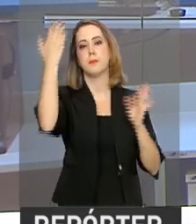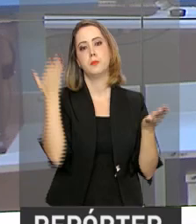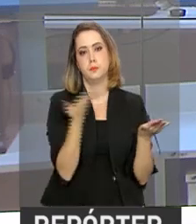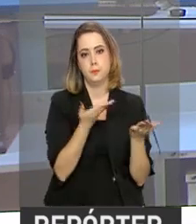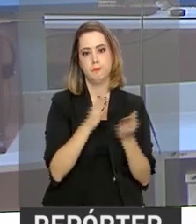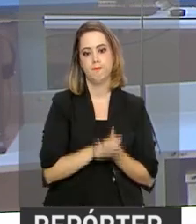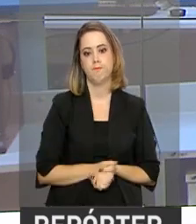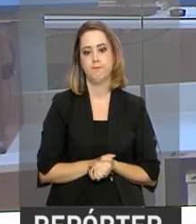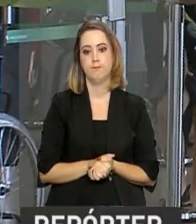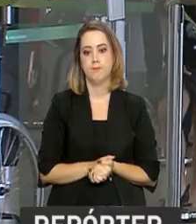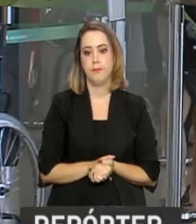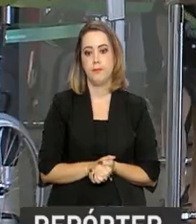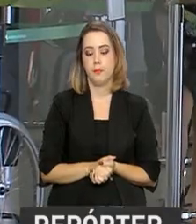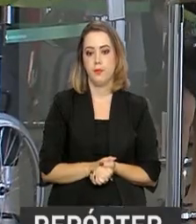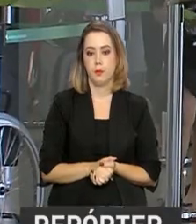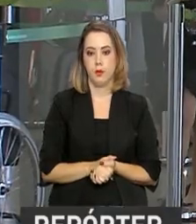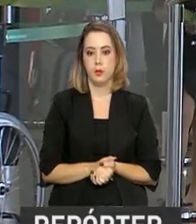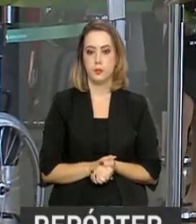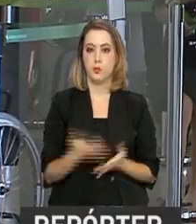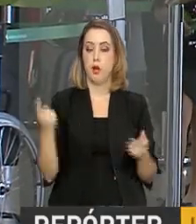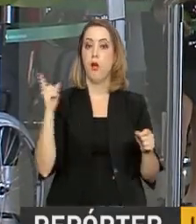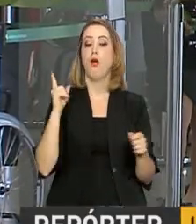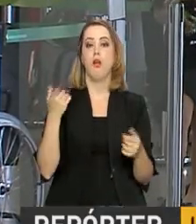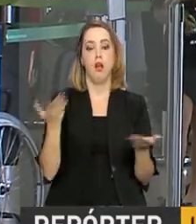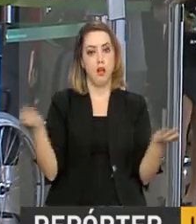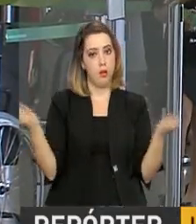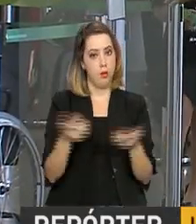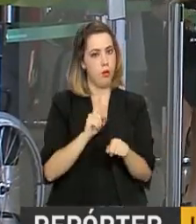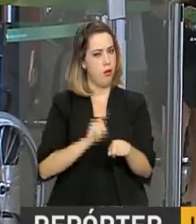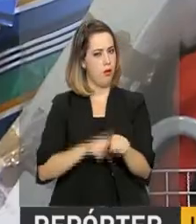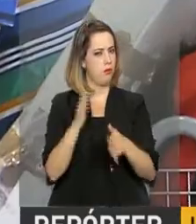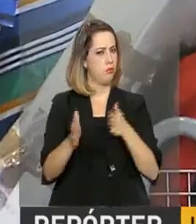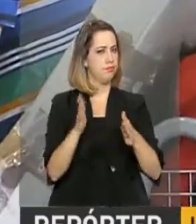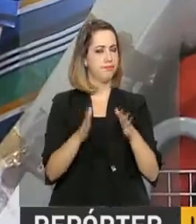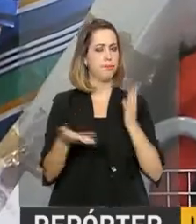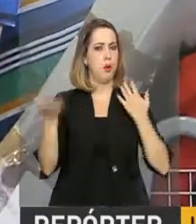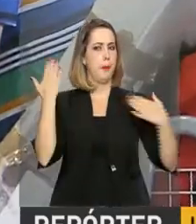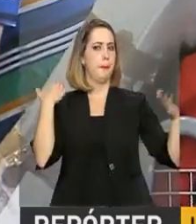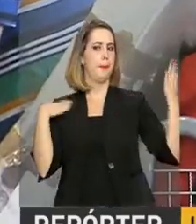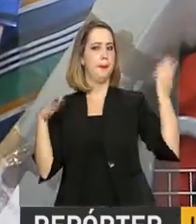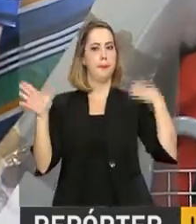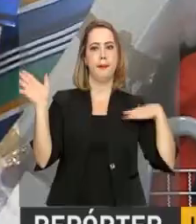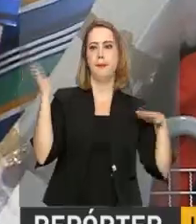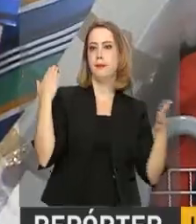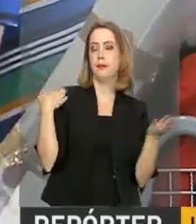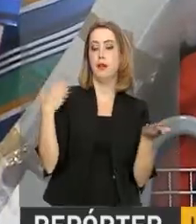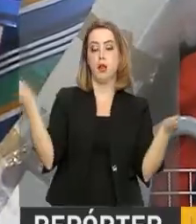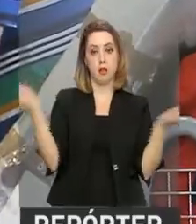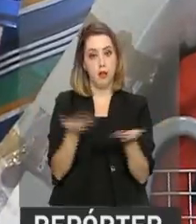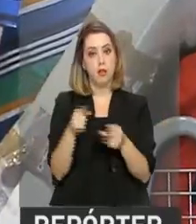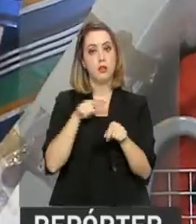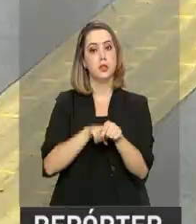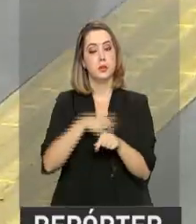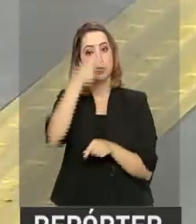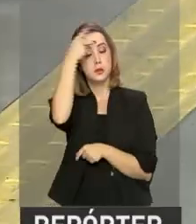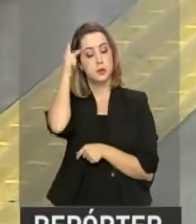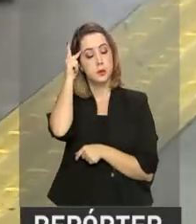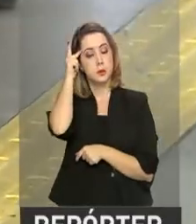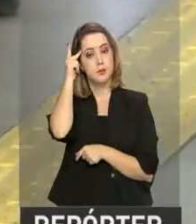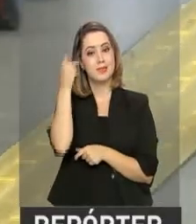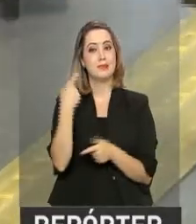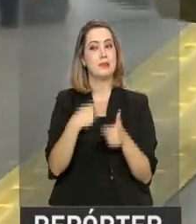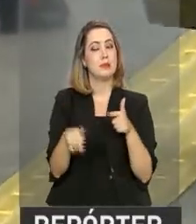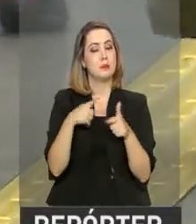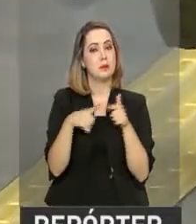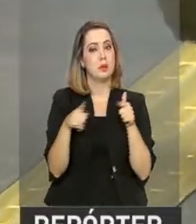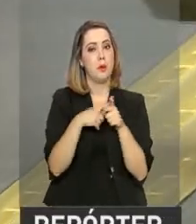noronha a temporada de férias está chegando e é nessa época que muita gente se enrola com a receita